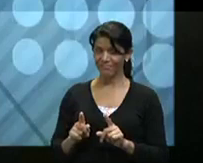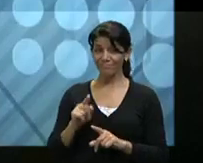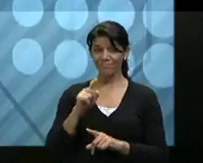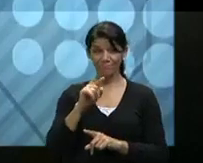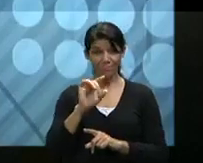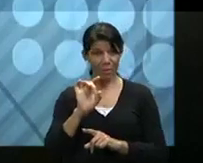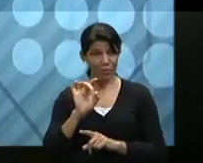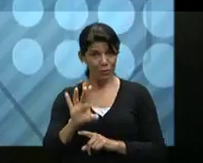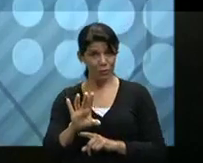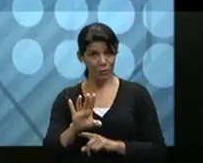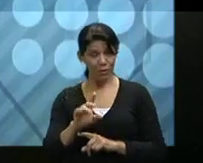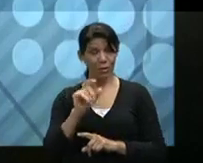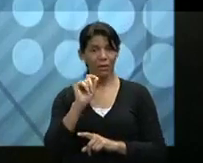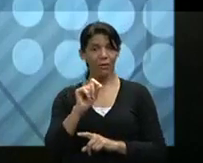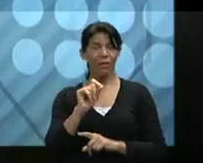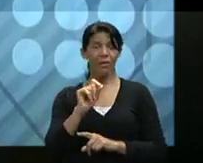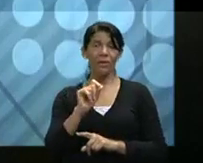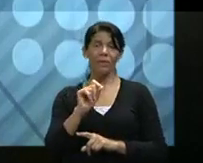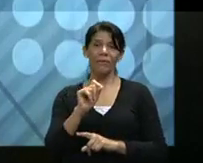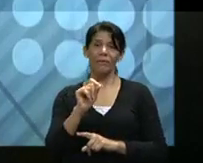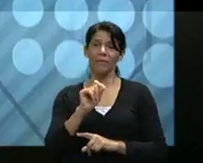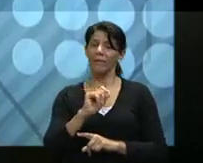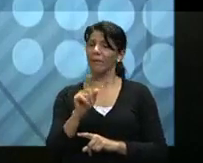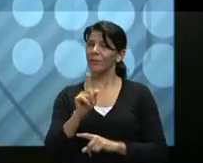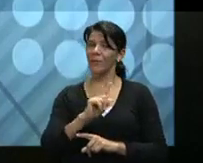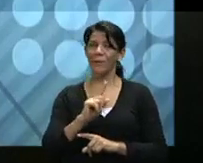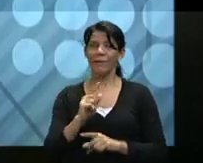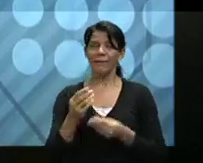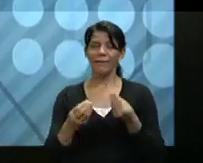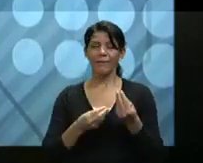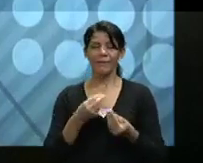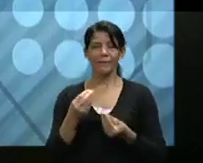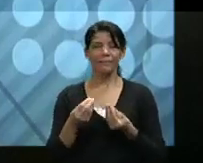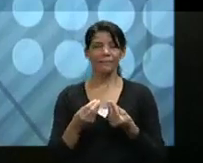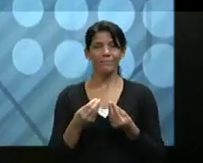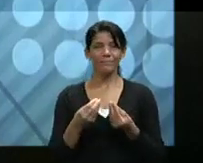que somente essas medidas, elas não são